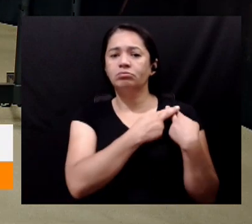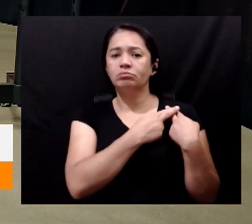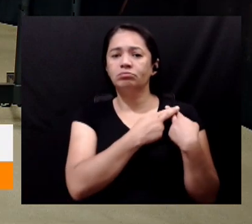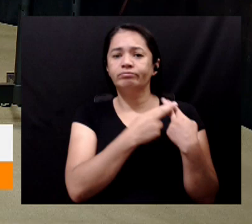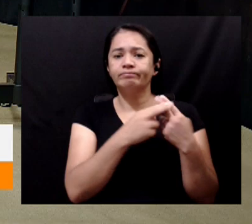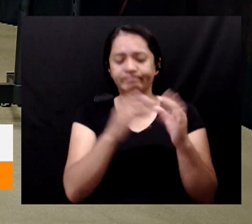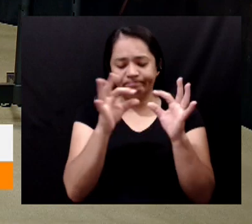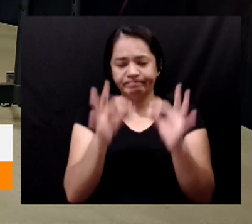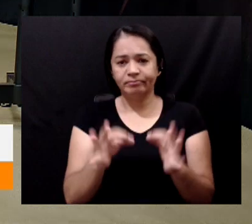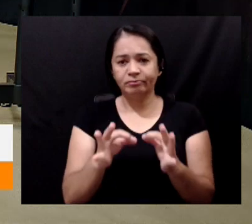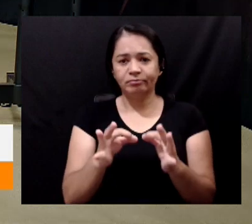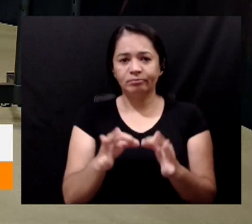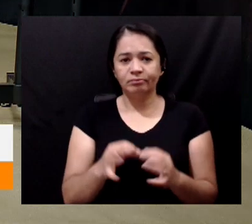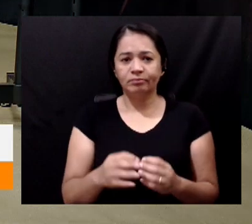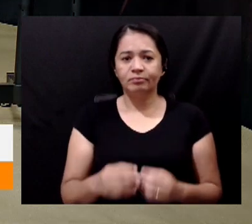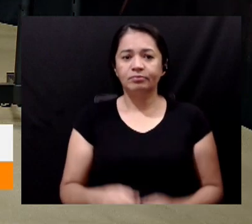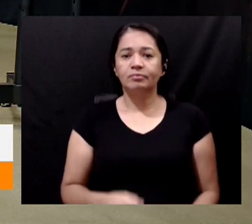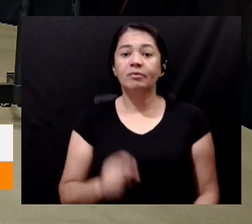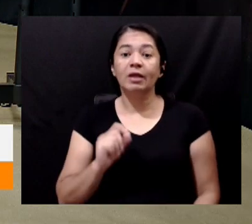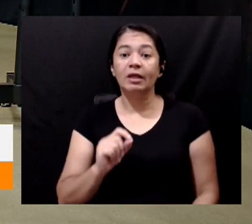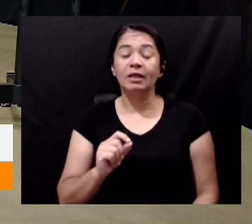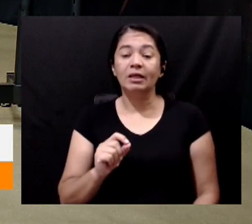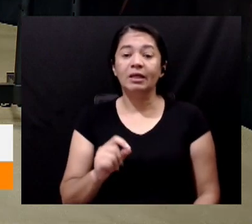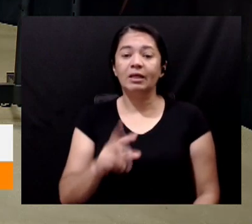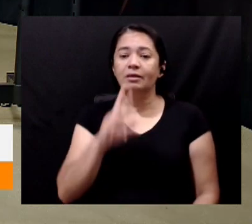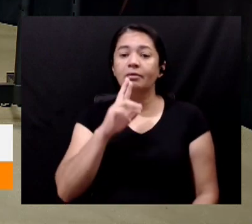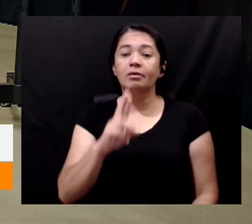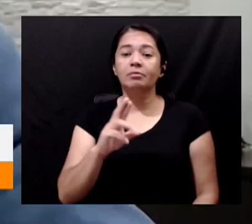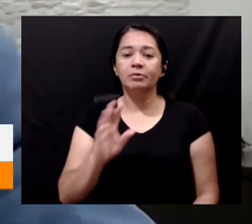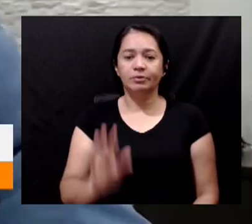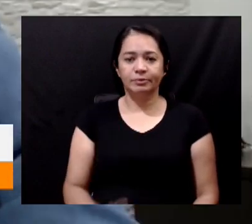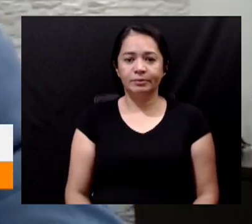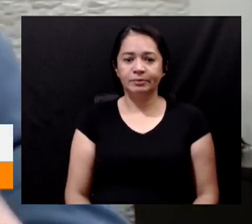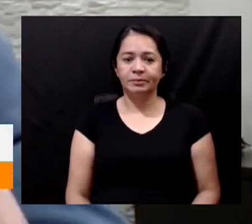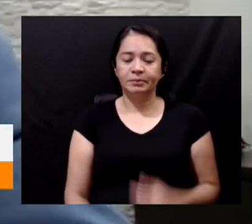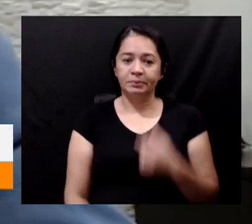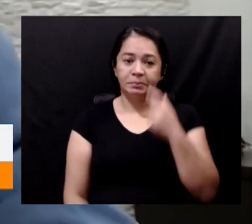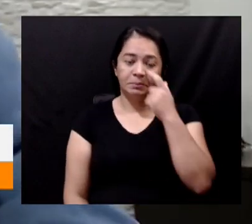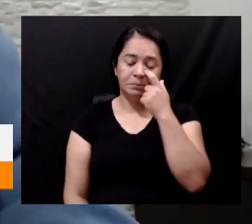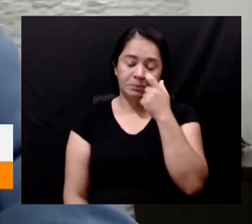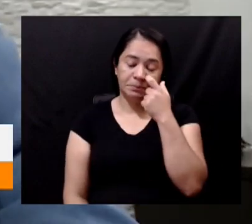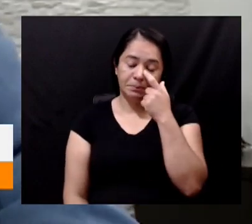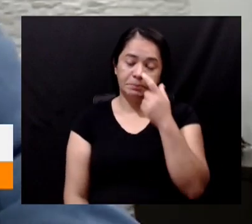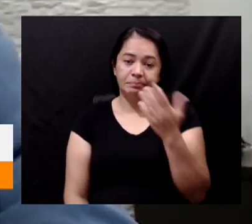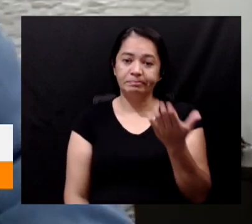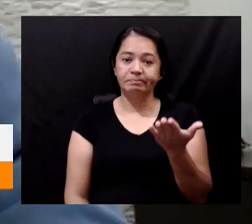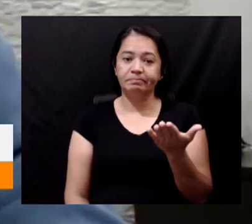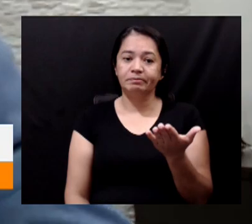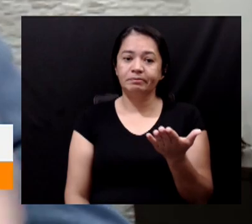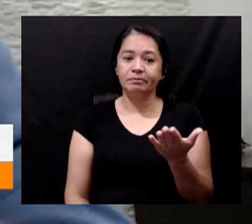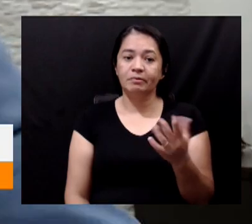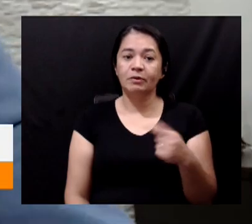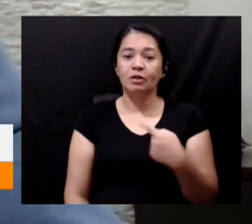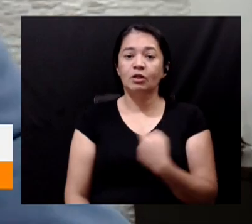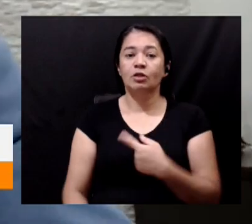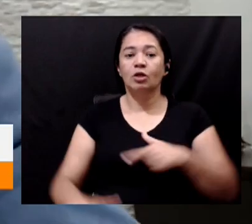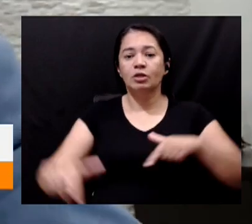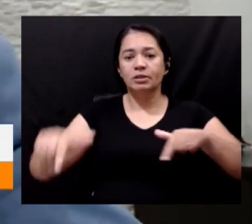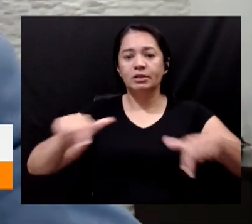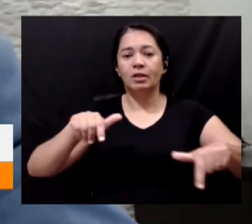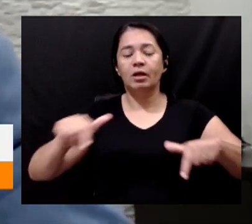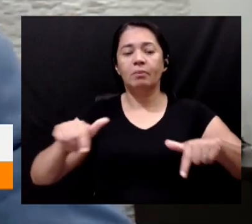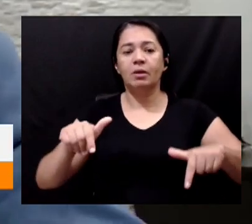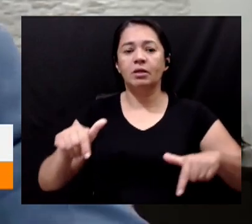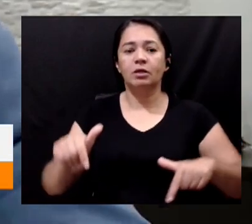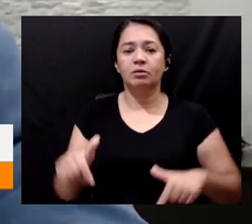que vai responder por isso, doutor? Perfeito. Quando nós trabalhamos nesse sentido, né, com um caso desse,